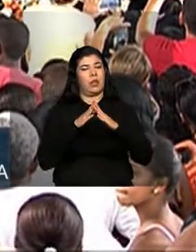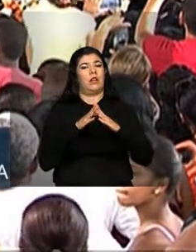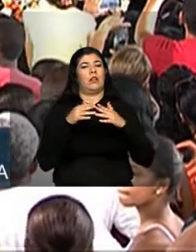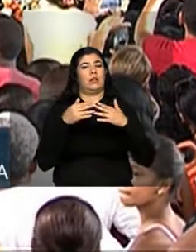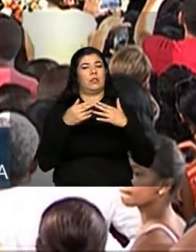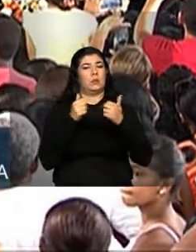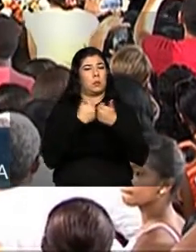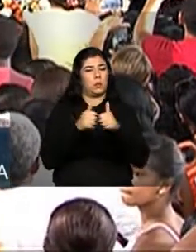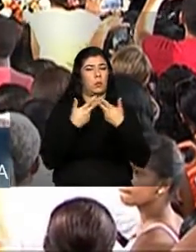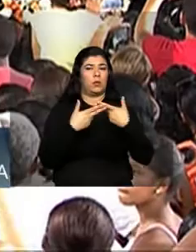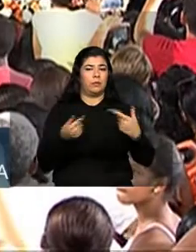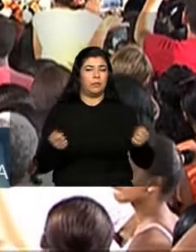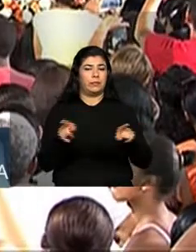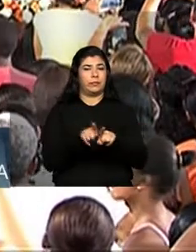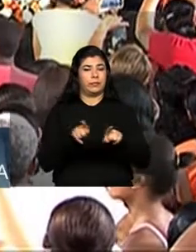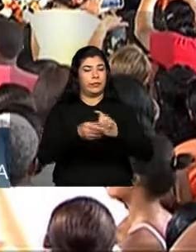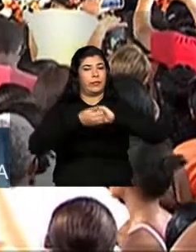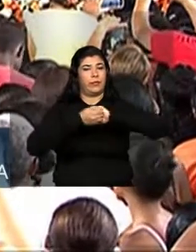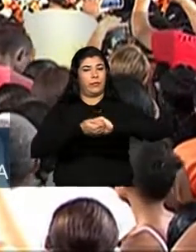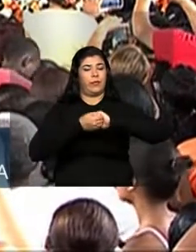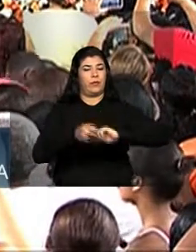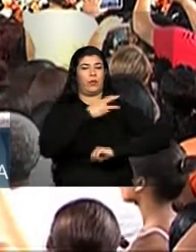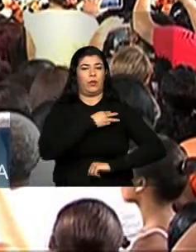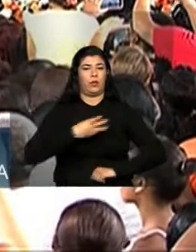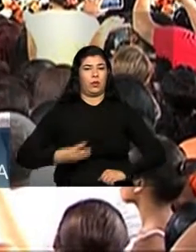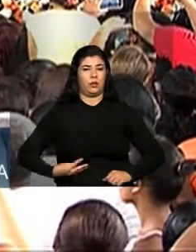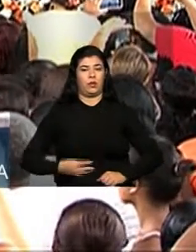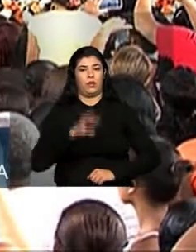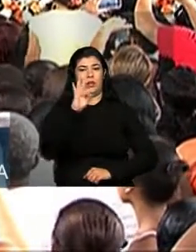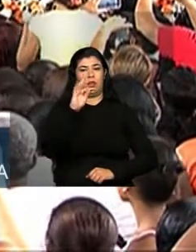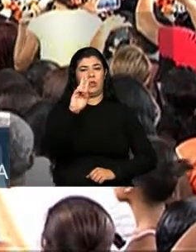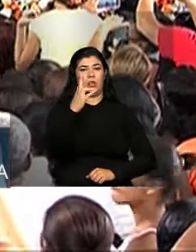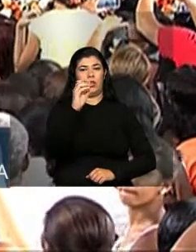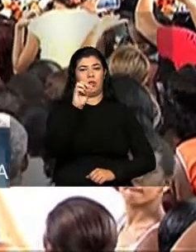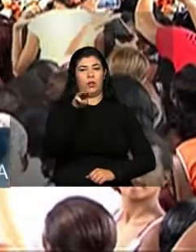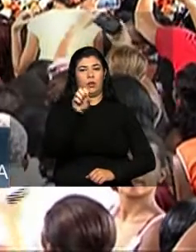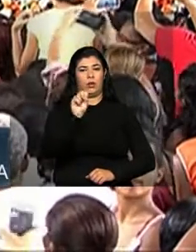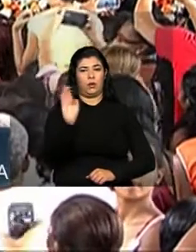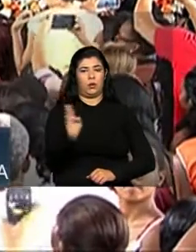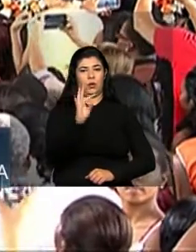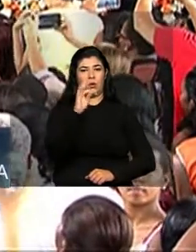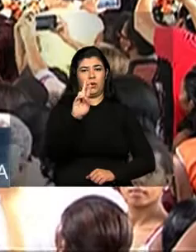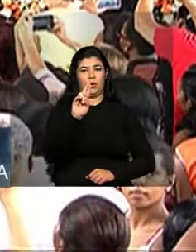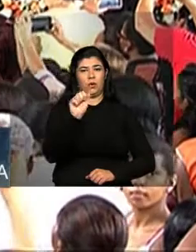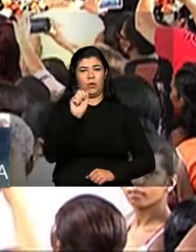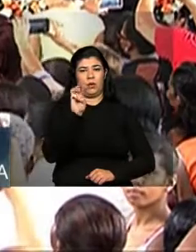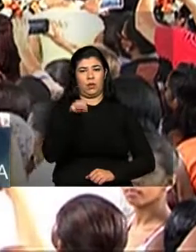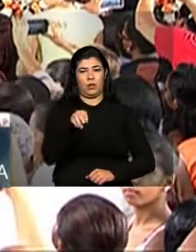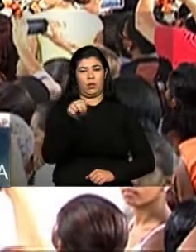também o Thomas Traumann, ministro da Comunicação Social. Cumprimentar os deputados